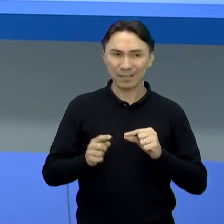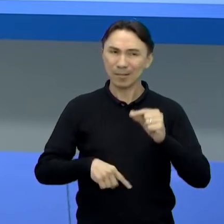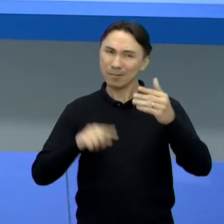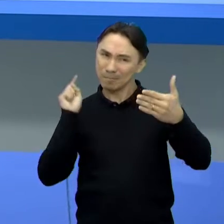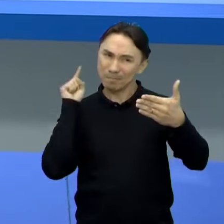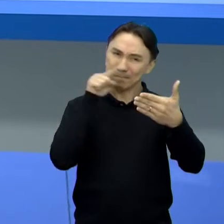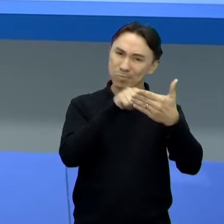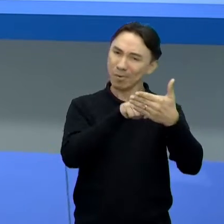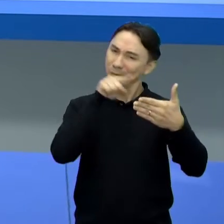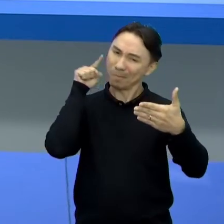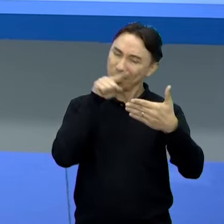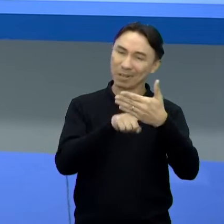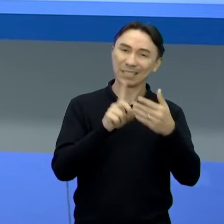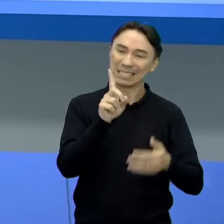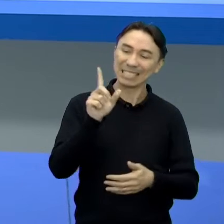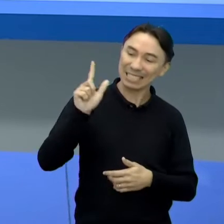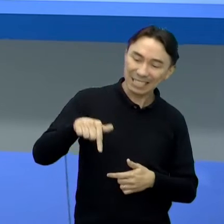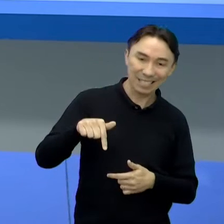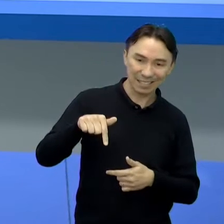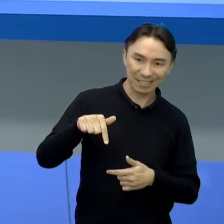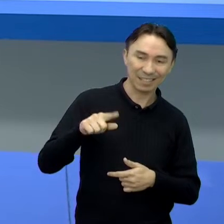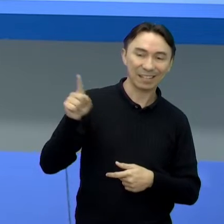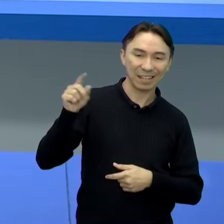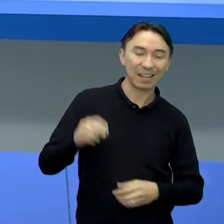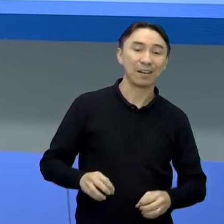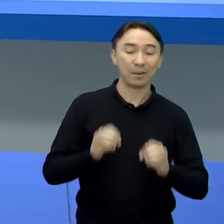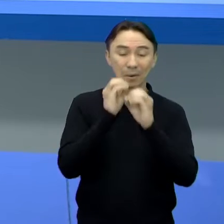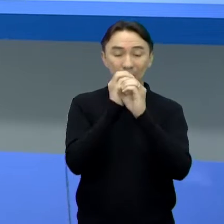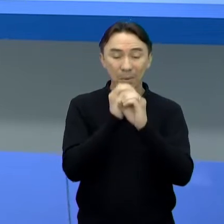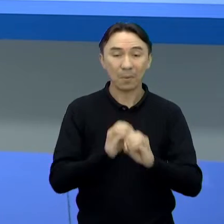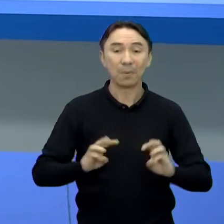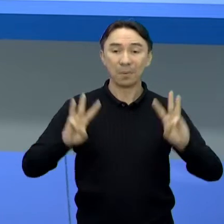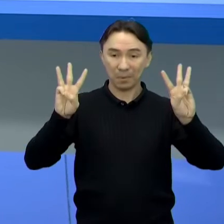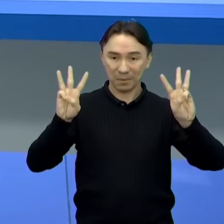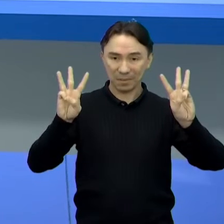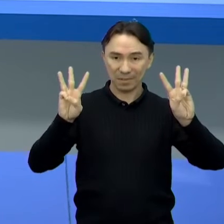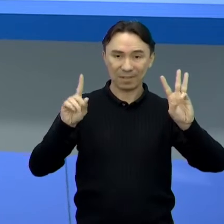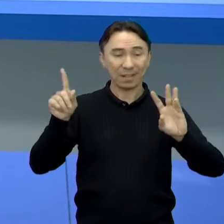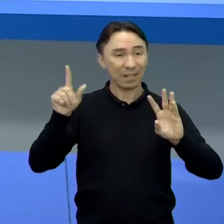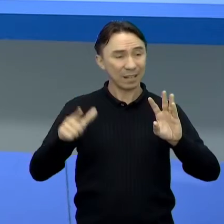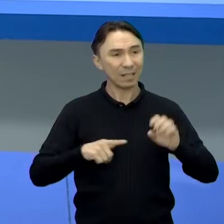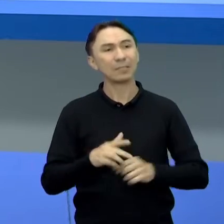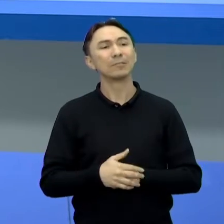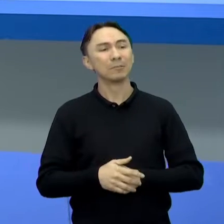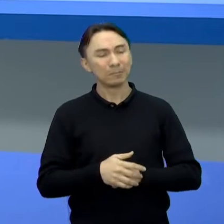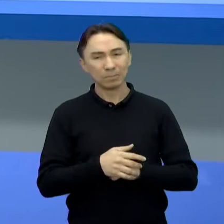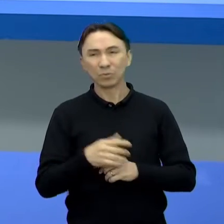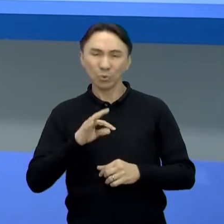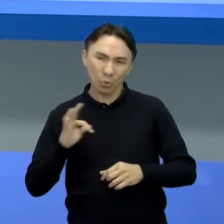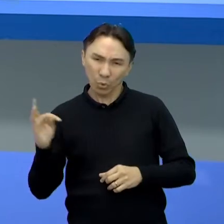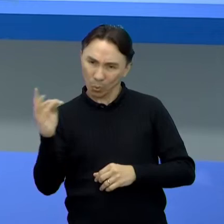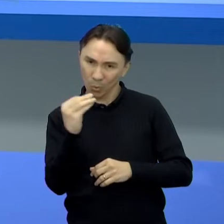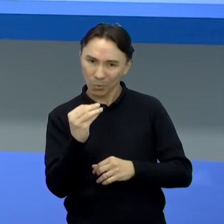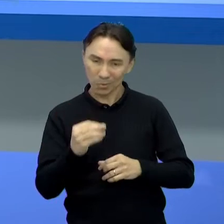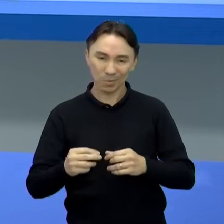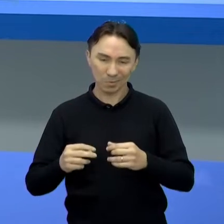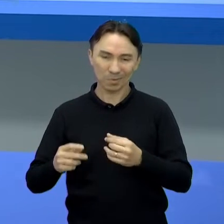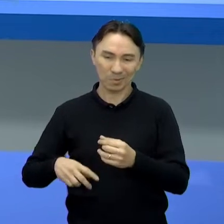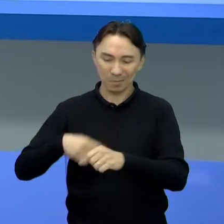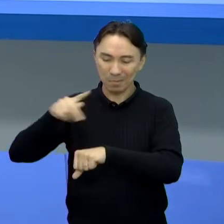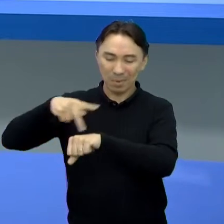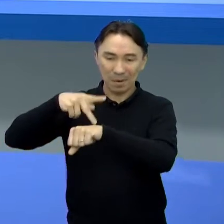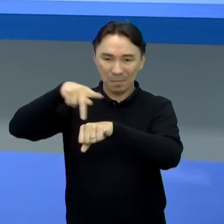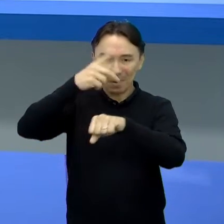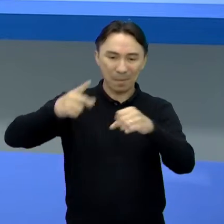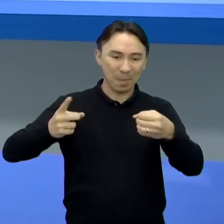ONU, né, seguidas pelos todos os países que são signatários da ONU, que tem o objetivo de promover